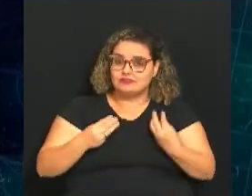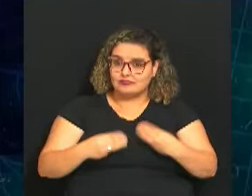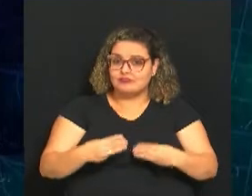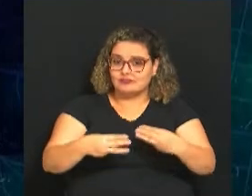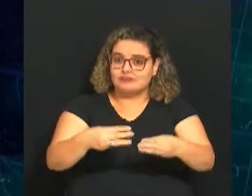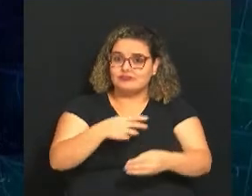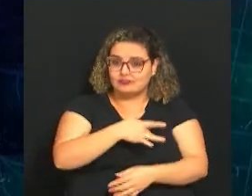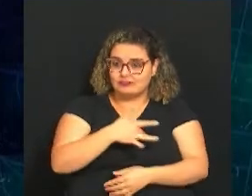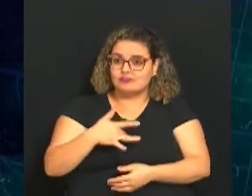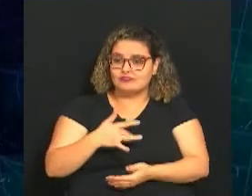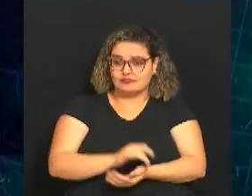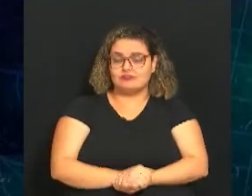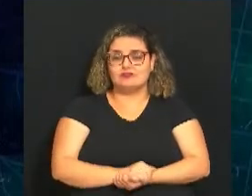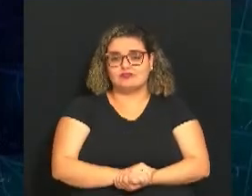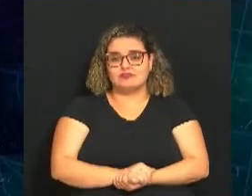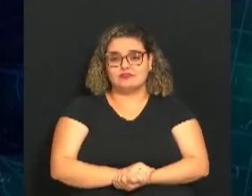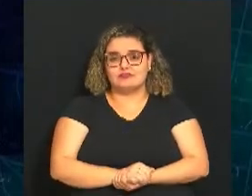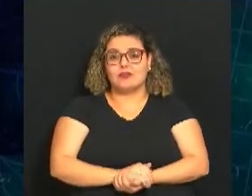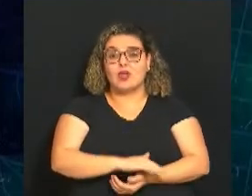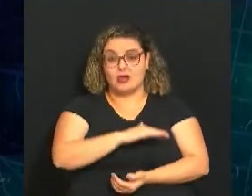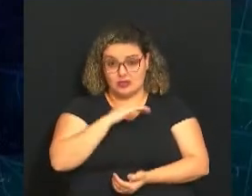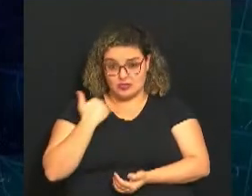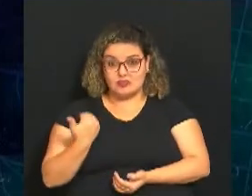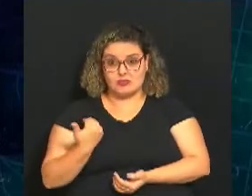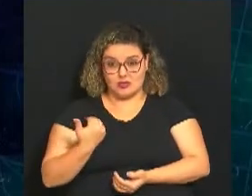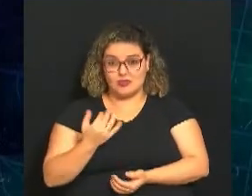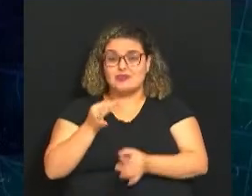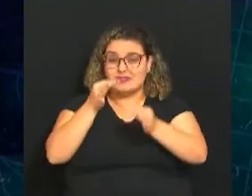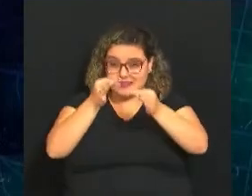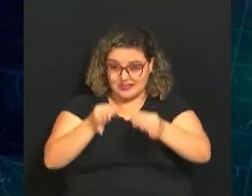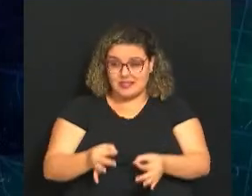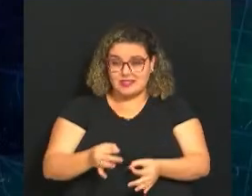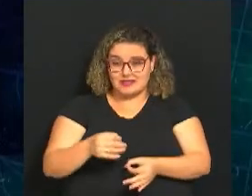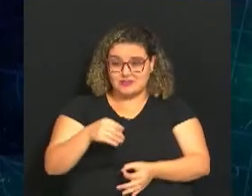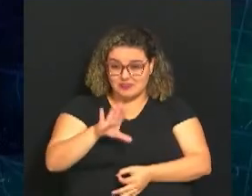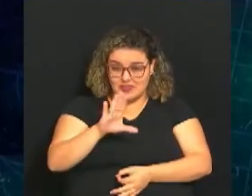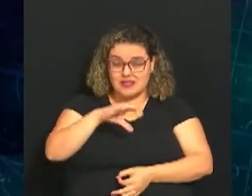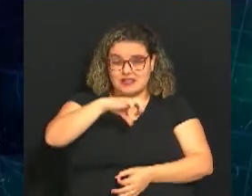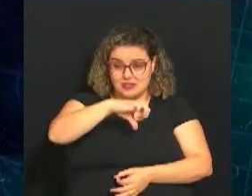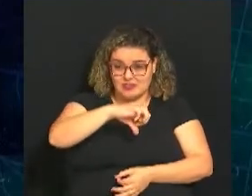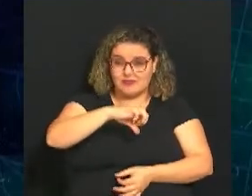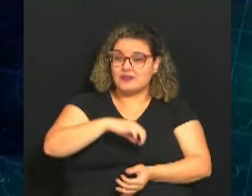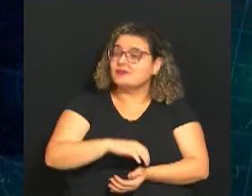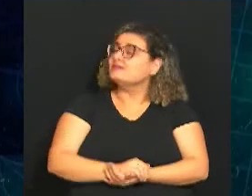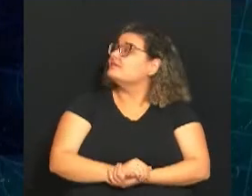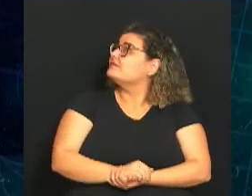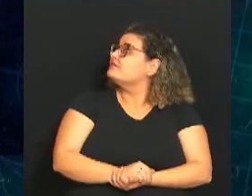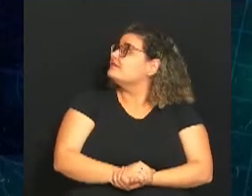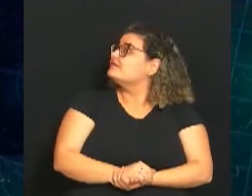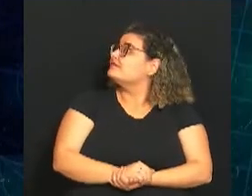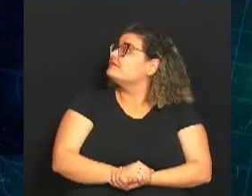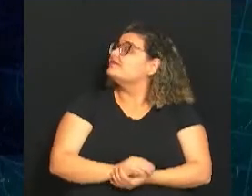Saúde. Com relação aos óbitos, foram confirmados mais 9. Agora, a cidade soma